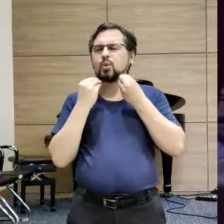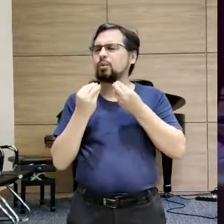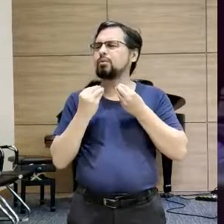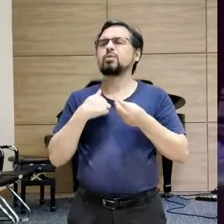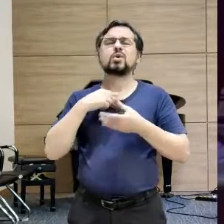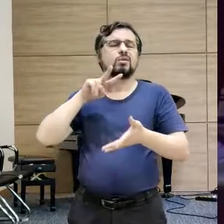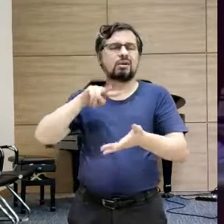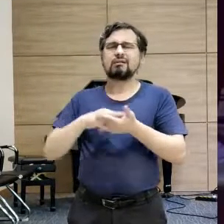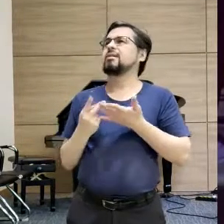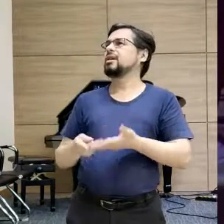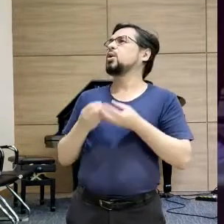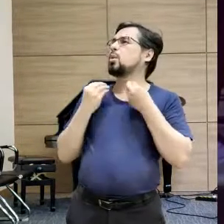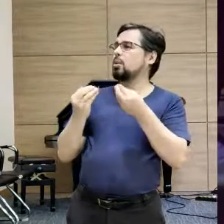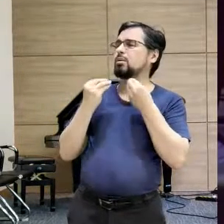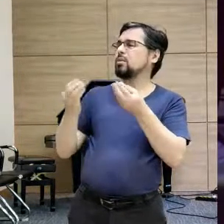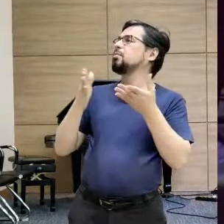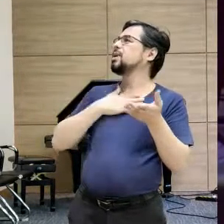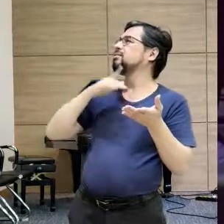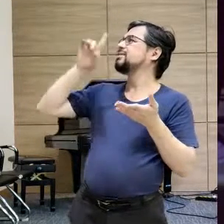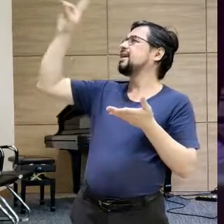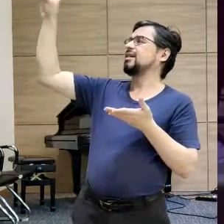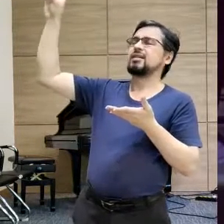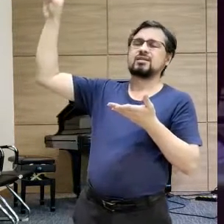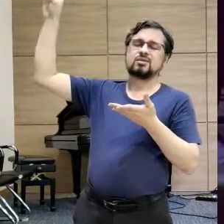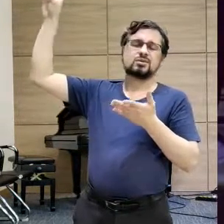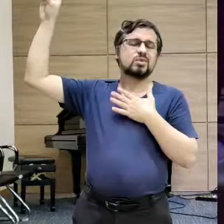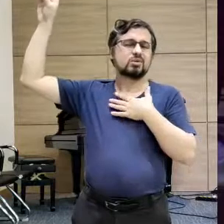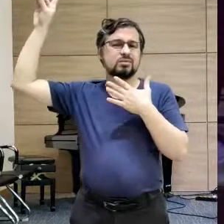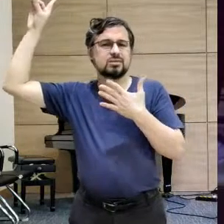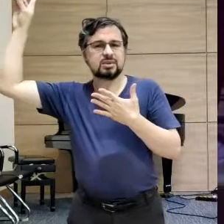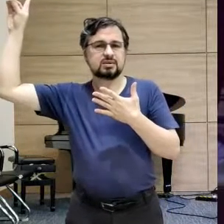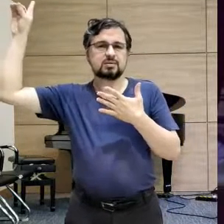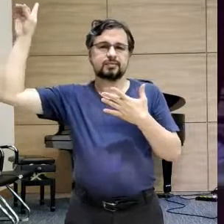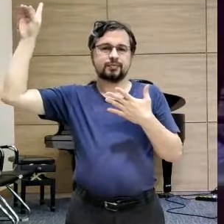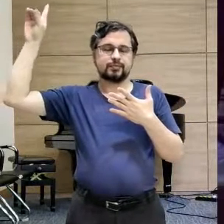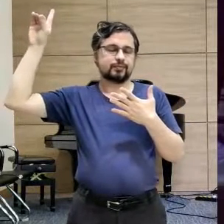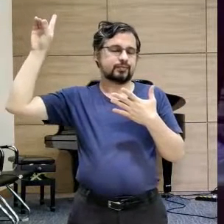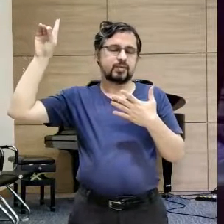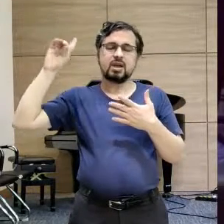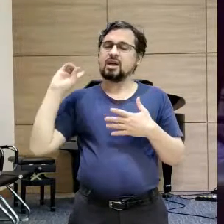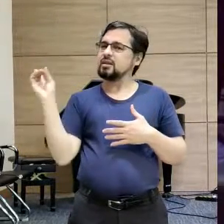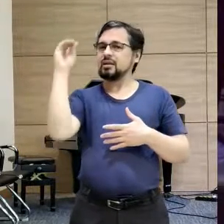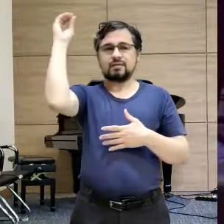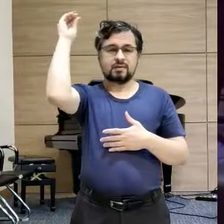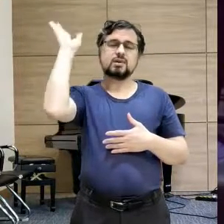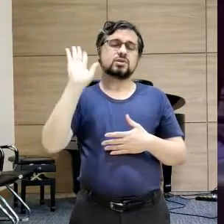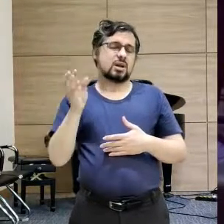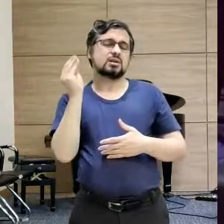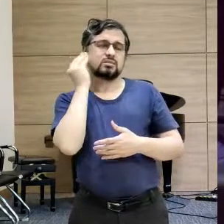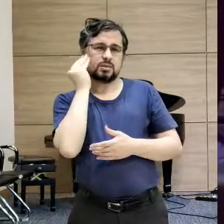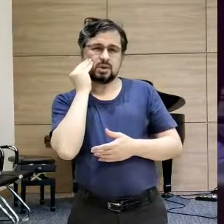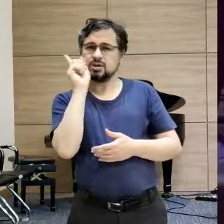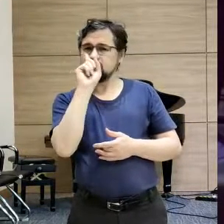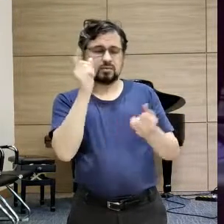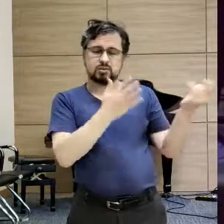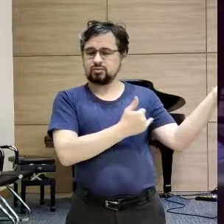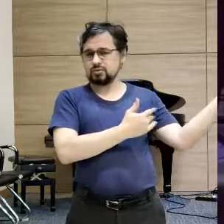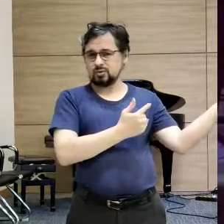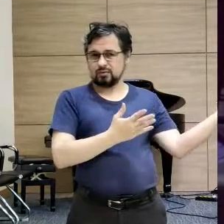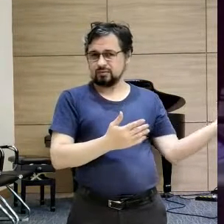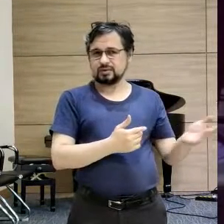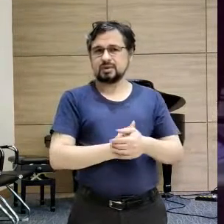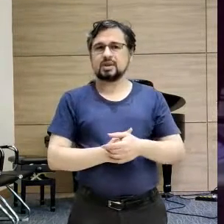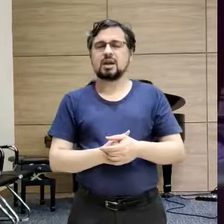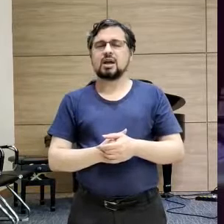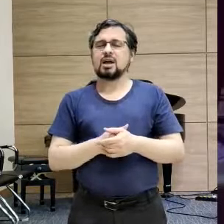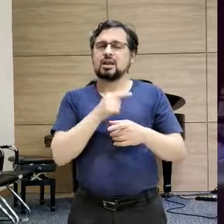nisso aqui, meu Deus? E veja, Davi não é mais um menino de 18 anos. Davi aqui, segundo os estudiosos,